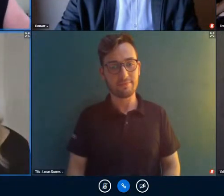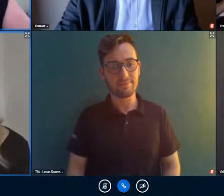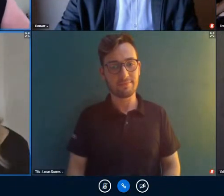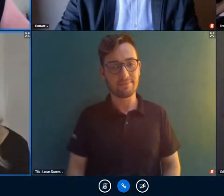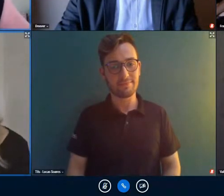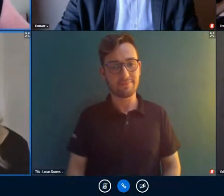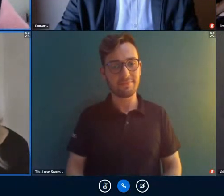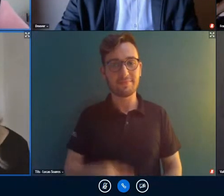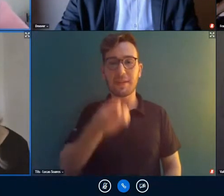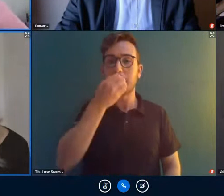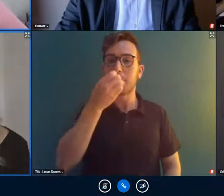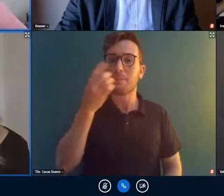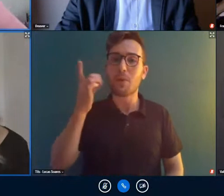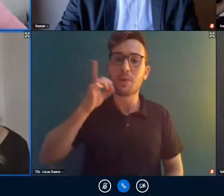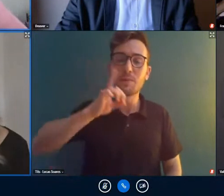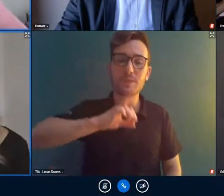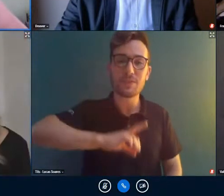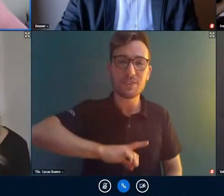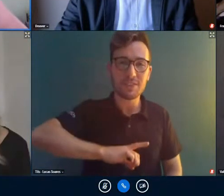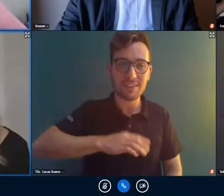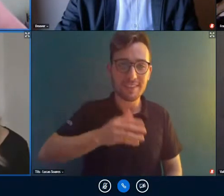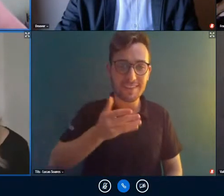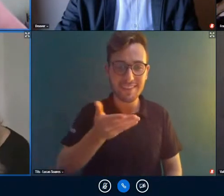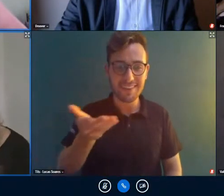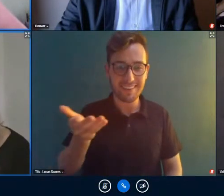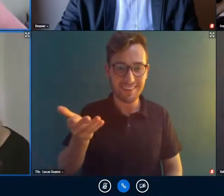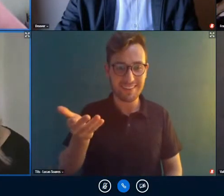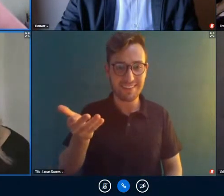Isabel está se conectando. Ah, tá. Bom dia, Maiara.